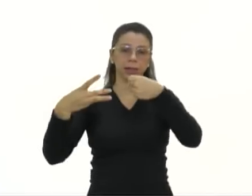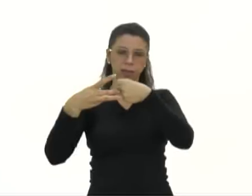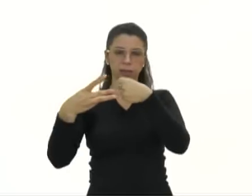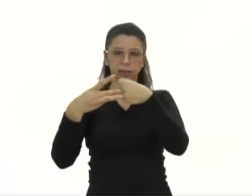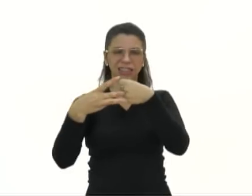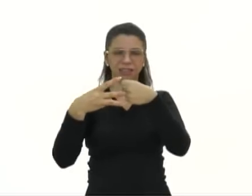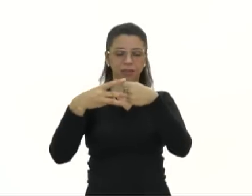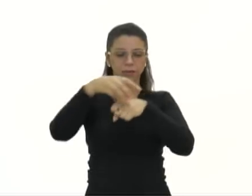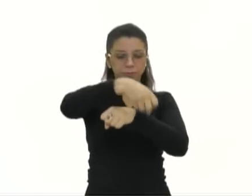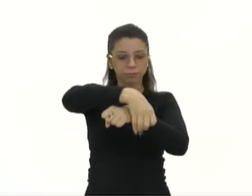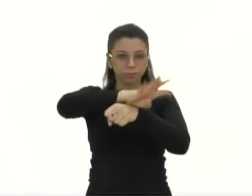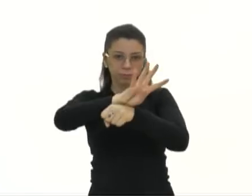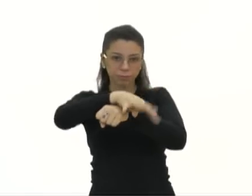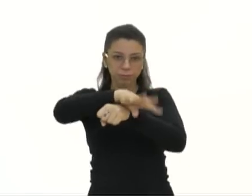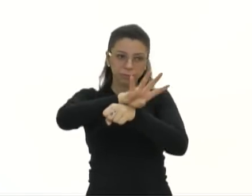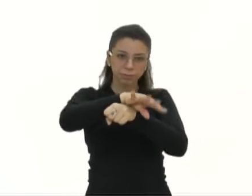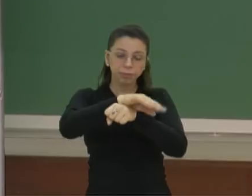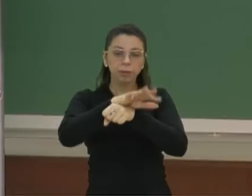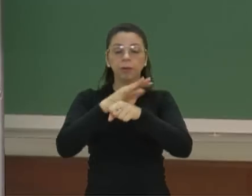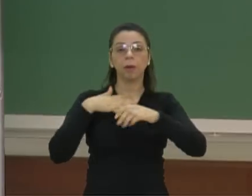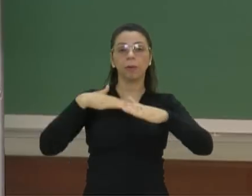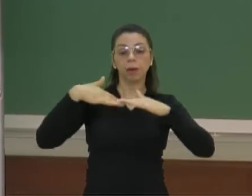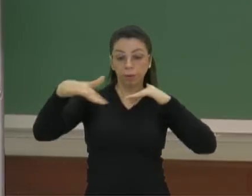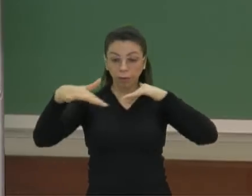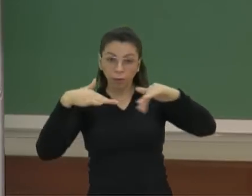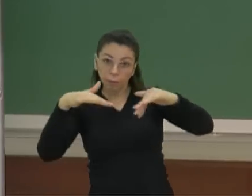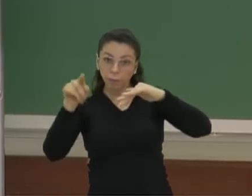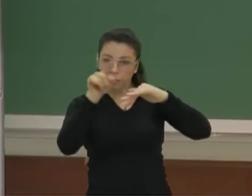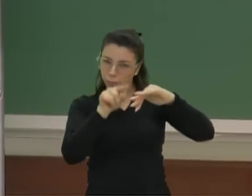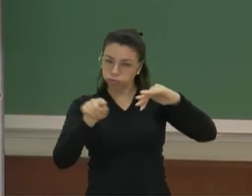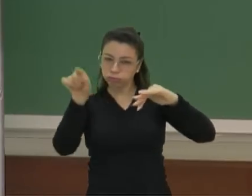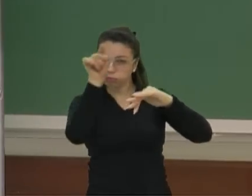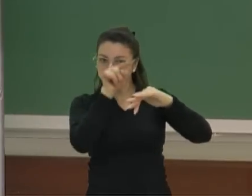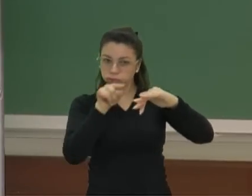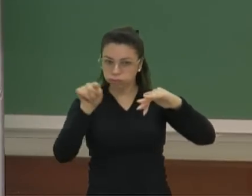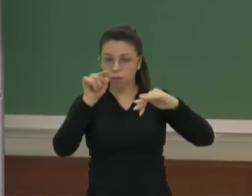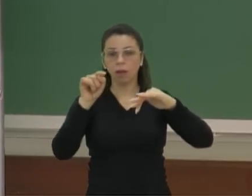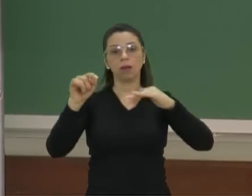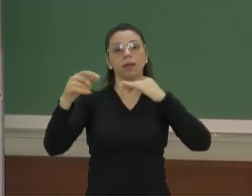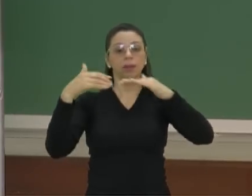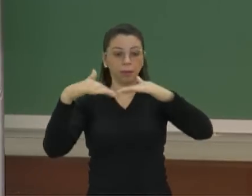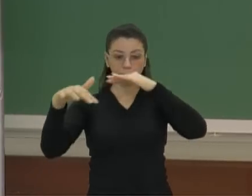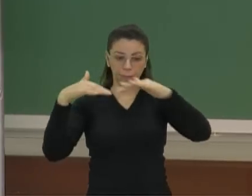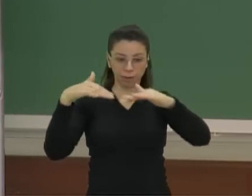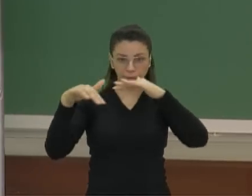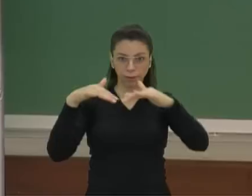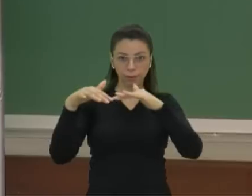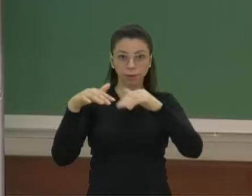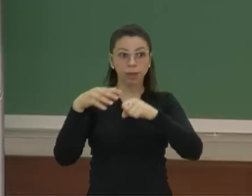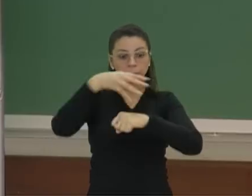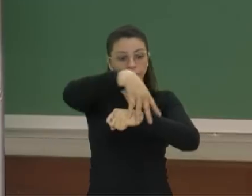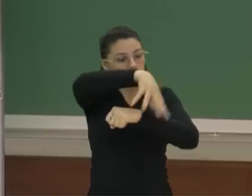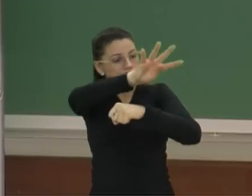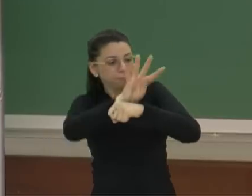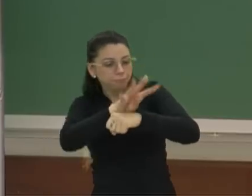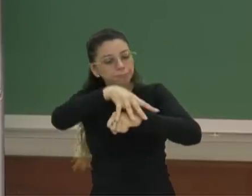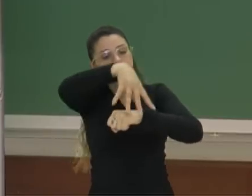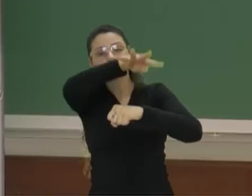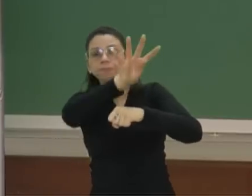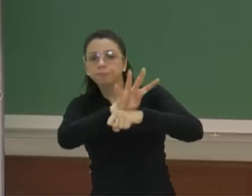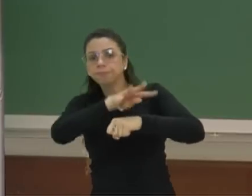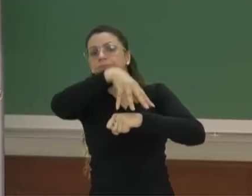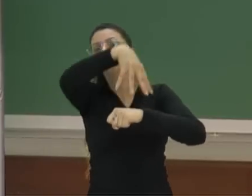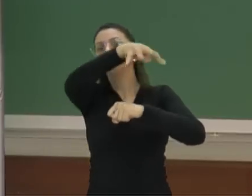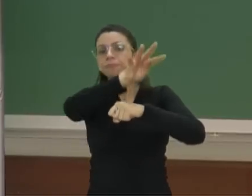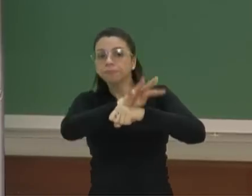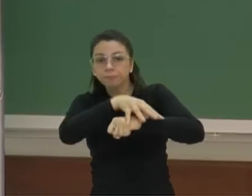ciliadas. Se a cóclea está mexendo, está vibrando, ela é cheia de líquido, aqueles cílios que são como fiozinhos